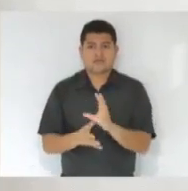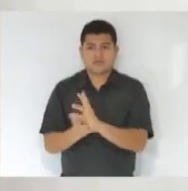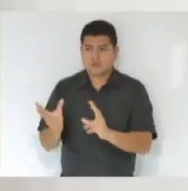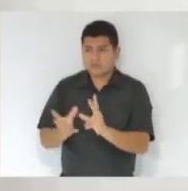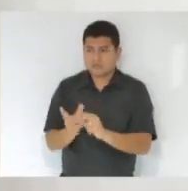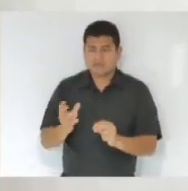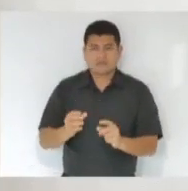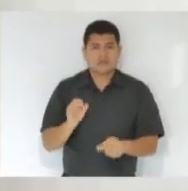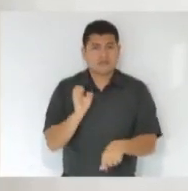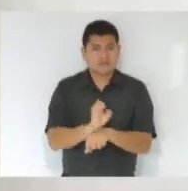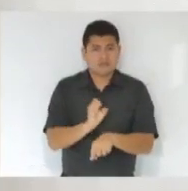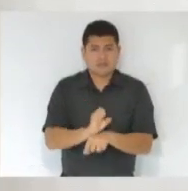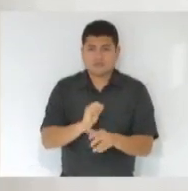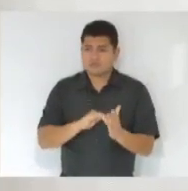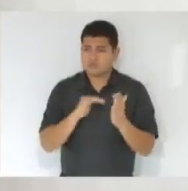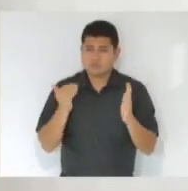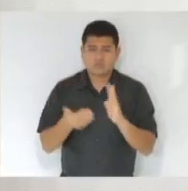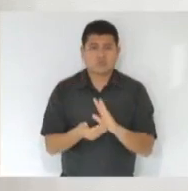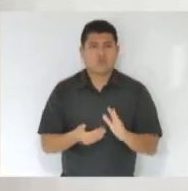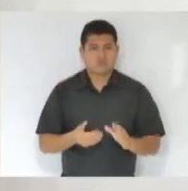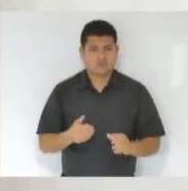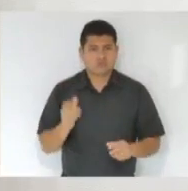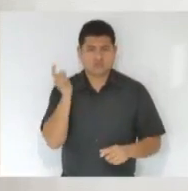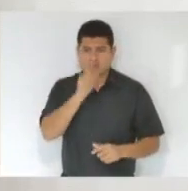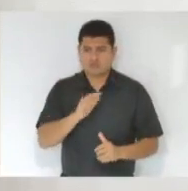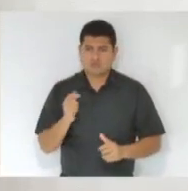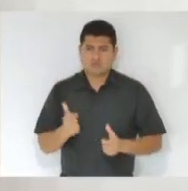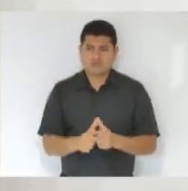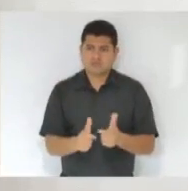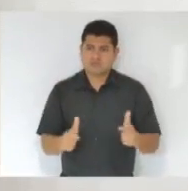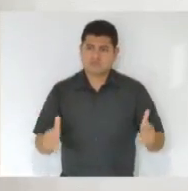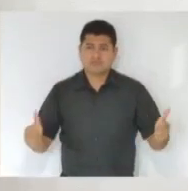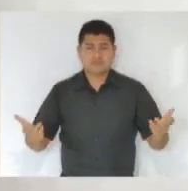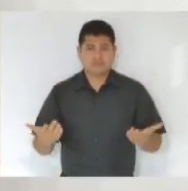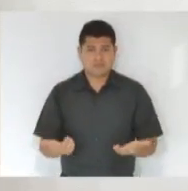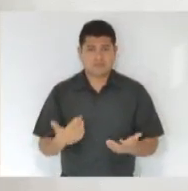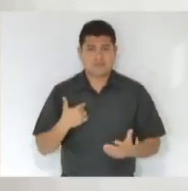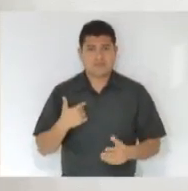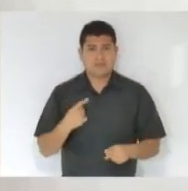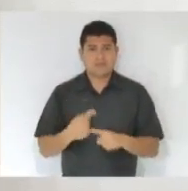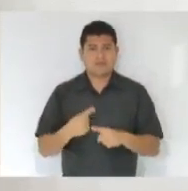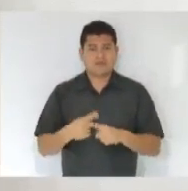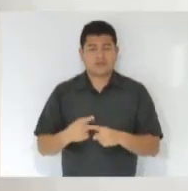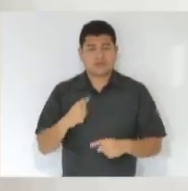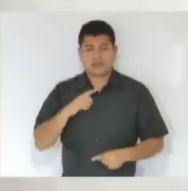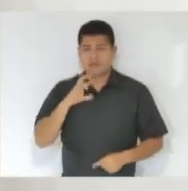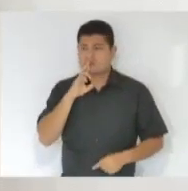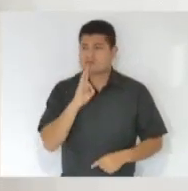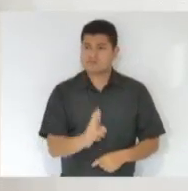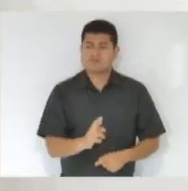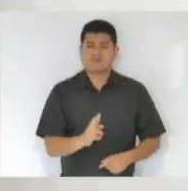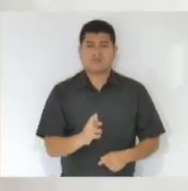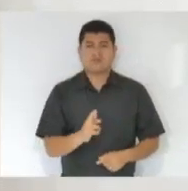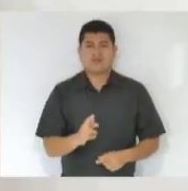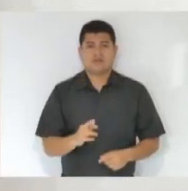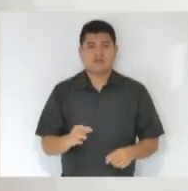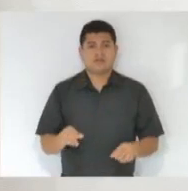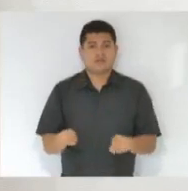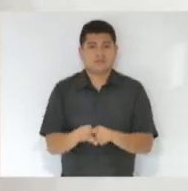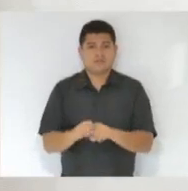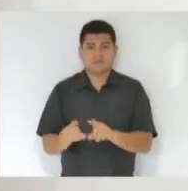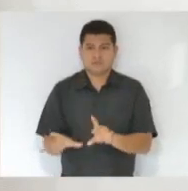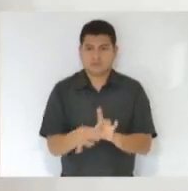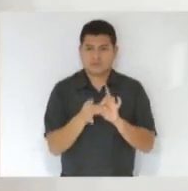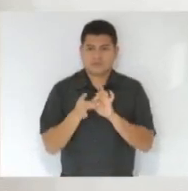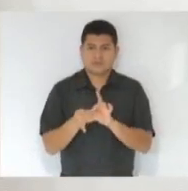à medida que esse programa ele tem efeito, tem resultado e, acima de tudo, tem a união de uma